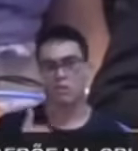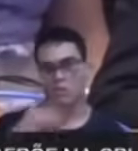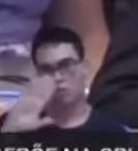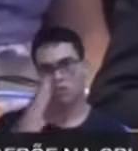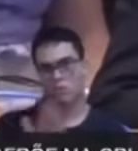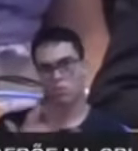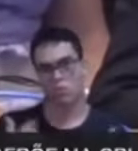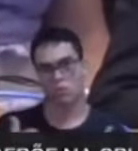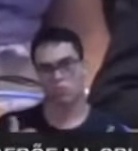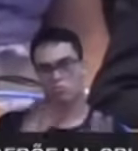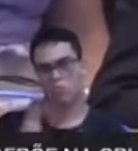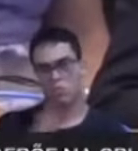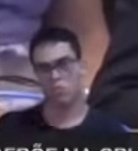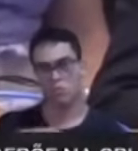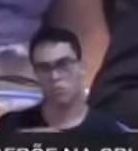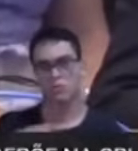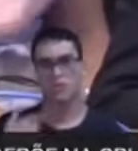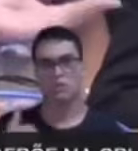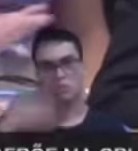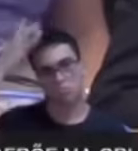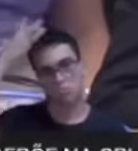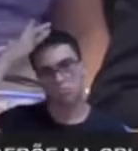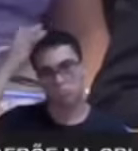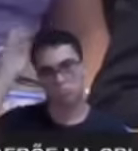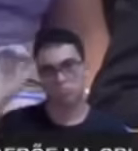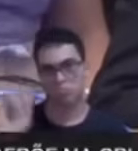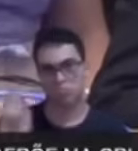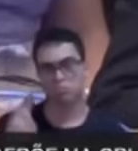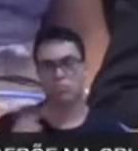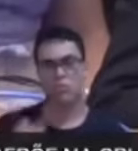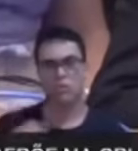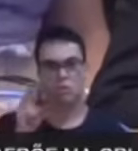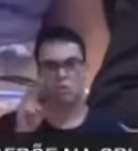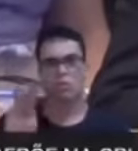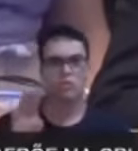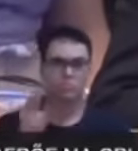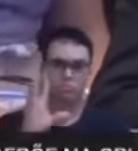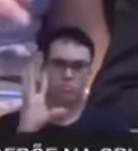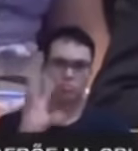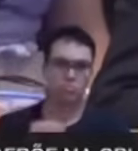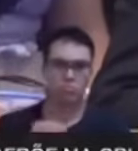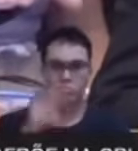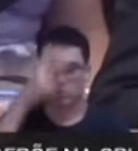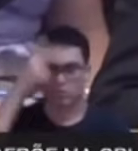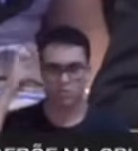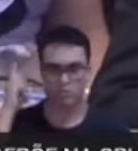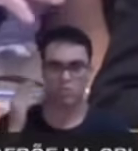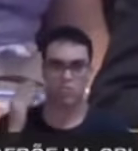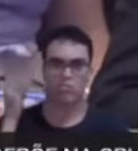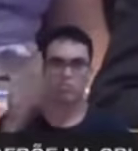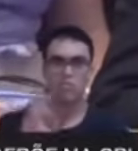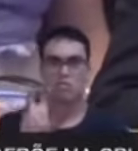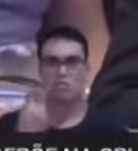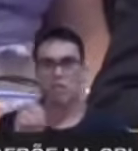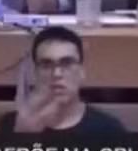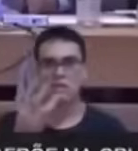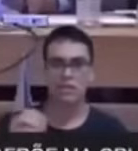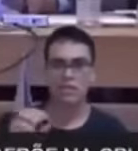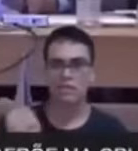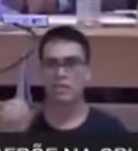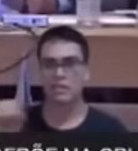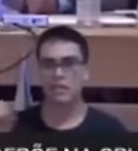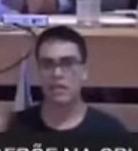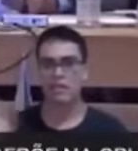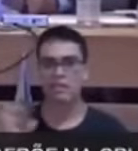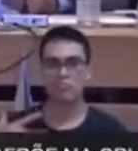sou tão ingênuo, né? Estou lá olhando, né? Era isso, as pessoas que estavam lá, cada um dava 50, 100, 30 reais. O senhor doou alguma coisa?